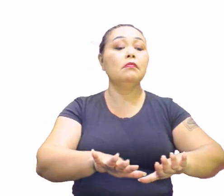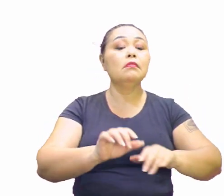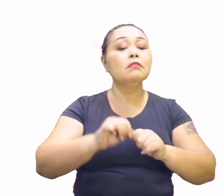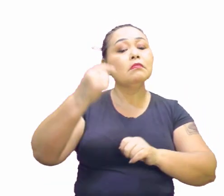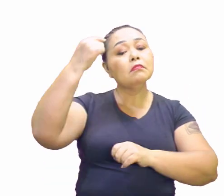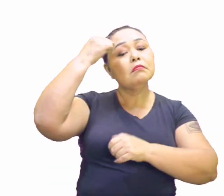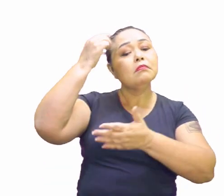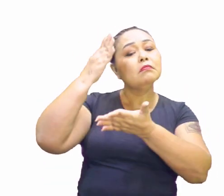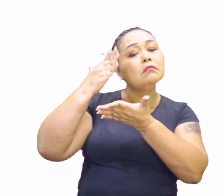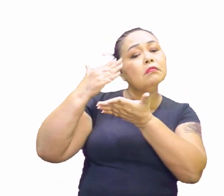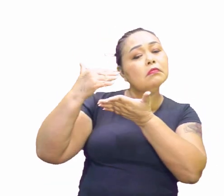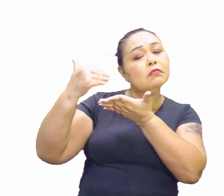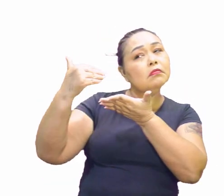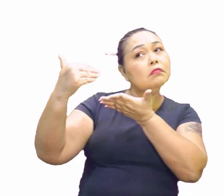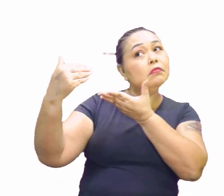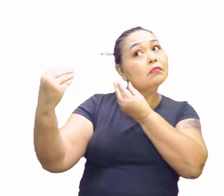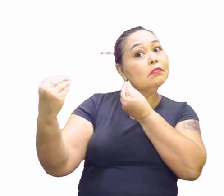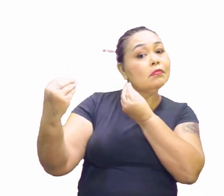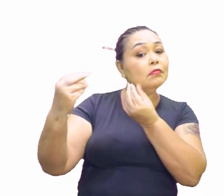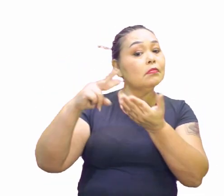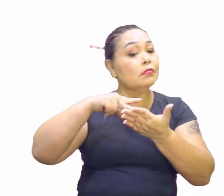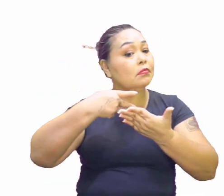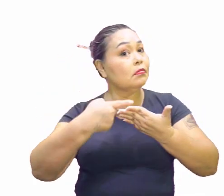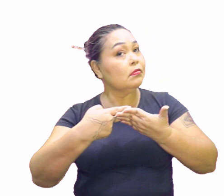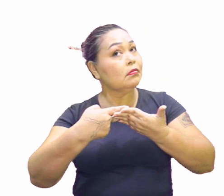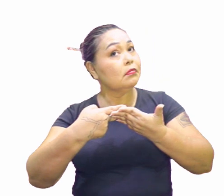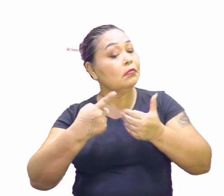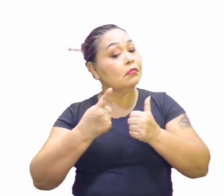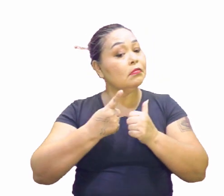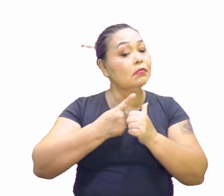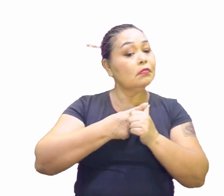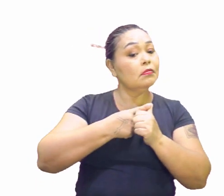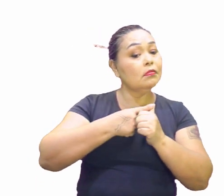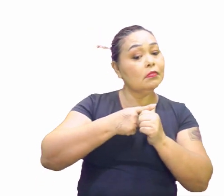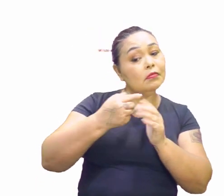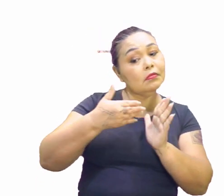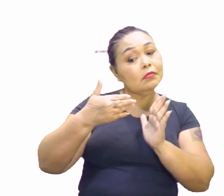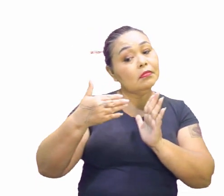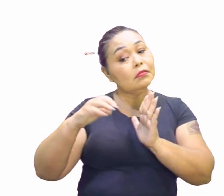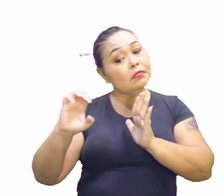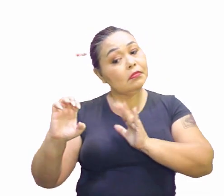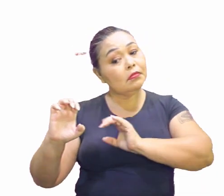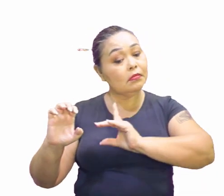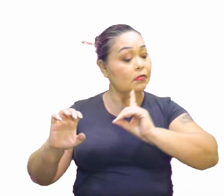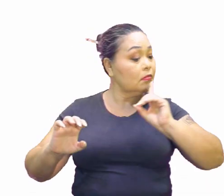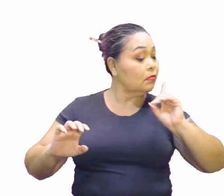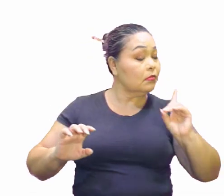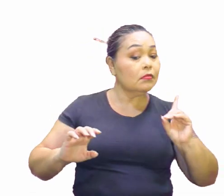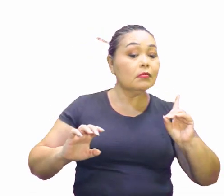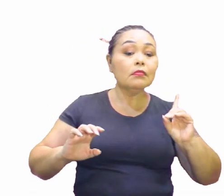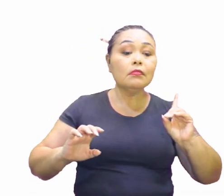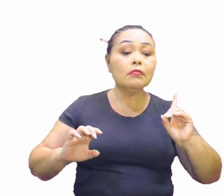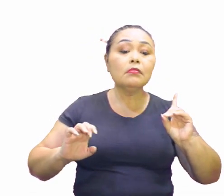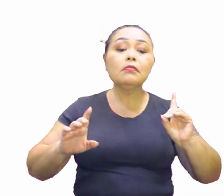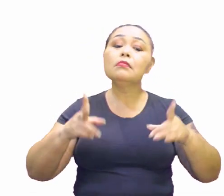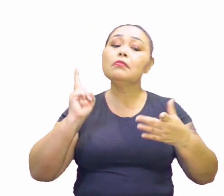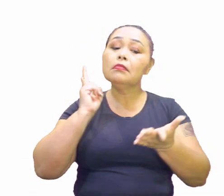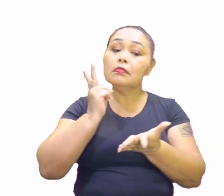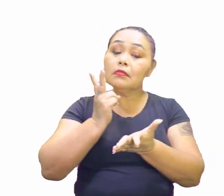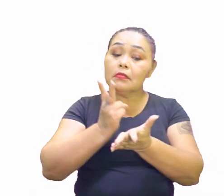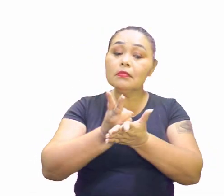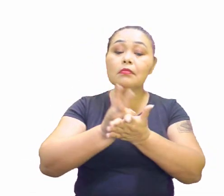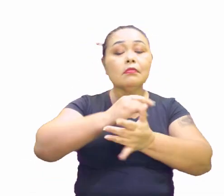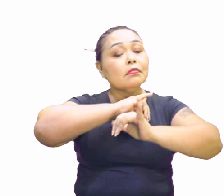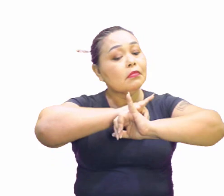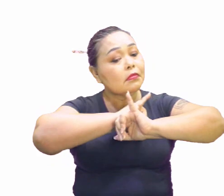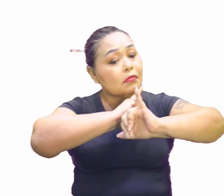O pensamento dividido entre deitar-se primeiro à esquerda ou à direita. E mesmo